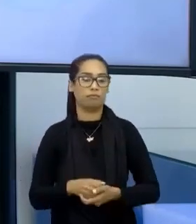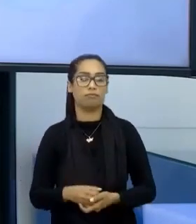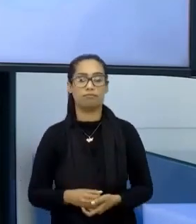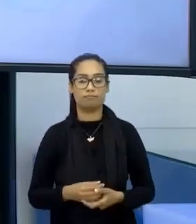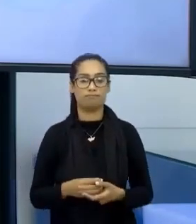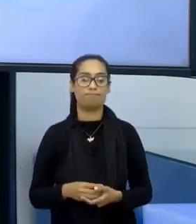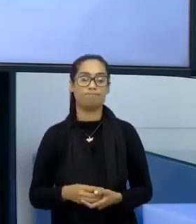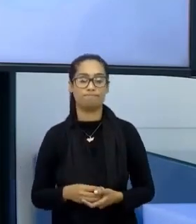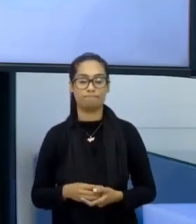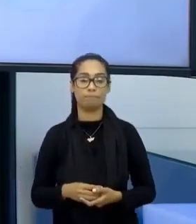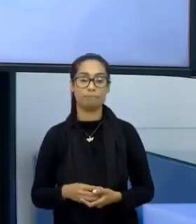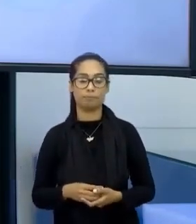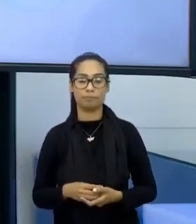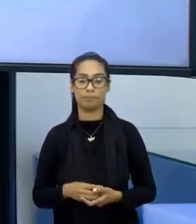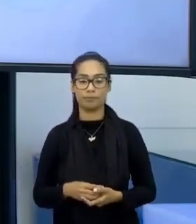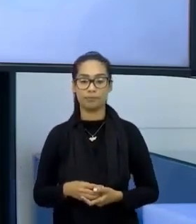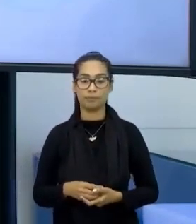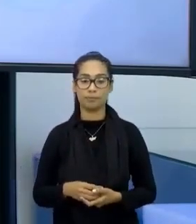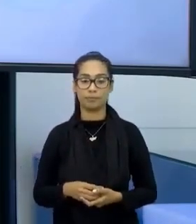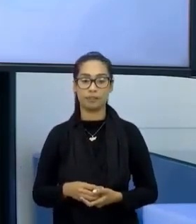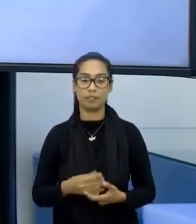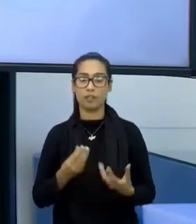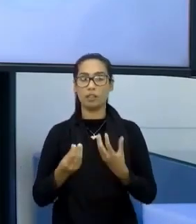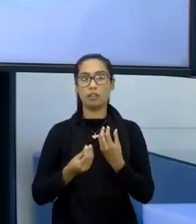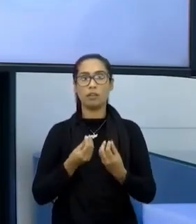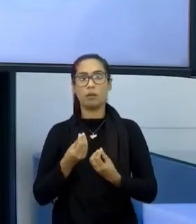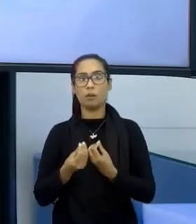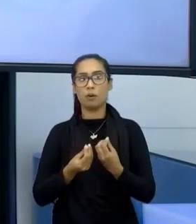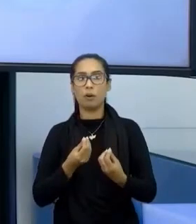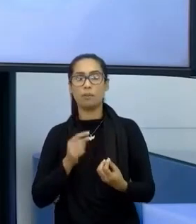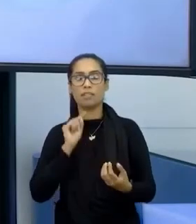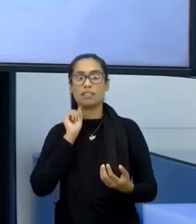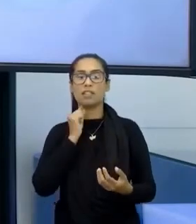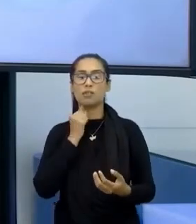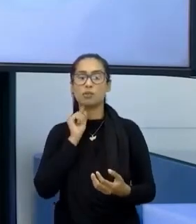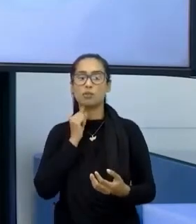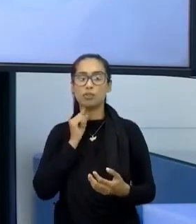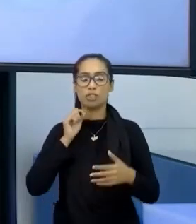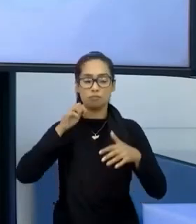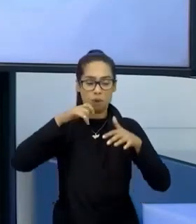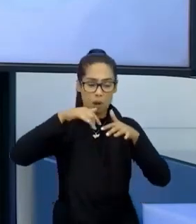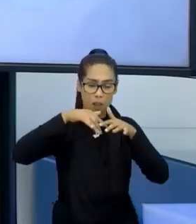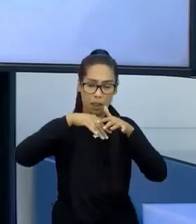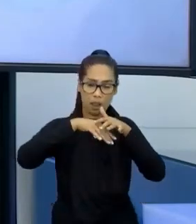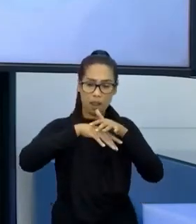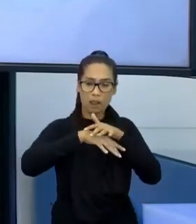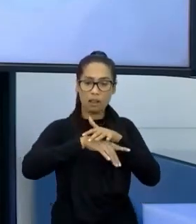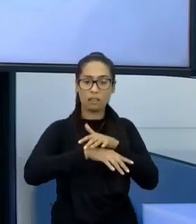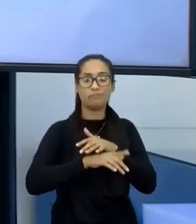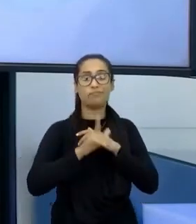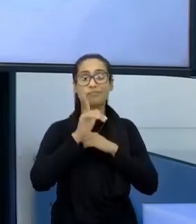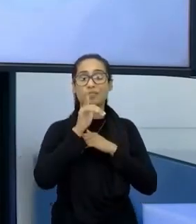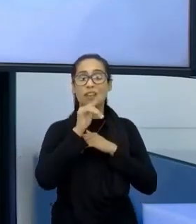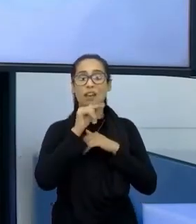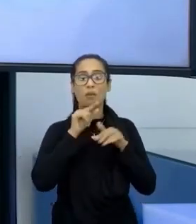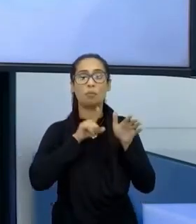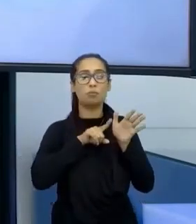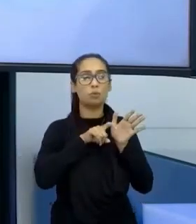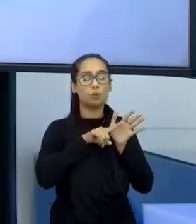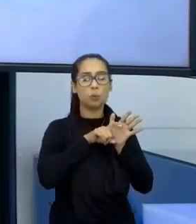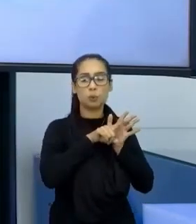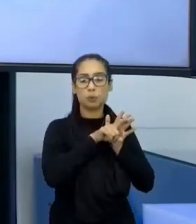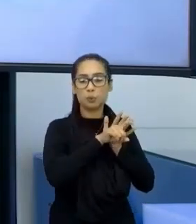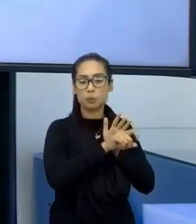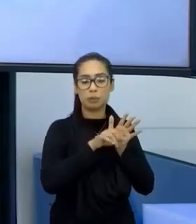residual do lixo, tá certo? E esse residual, ele penetra pelo lençol freático e contamina a água. Outro problema que